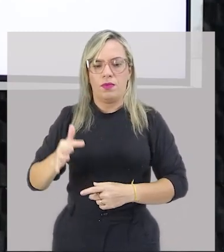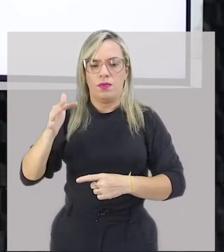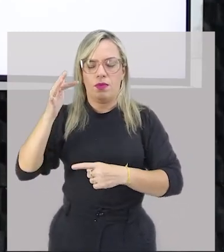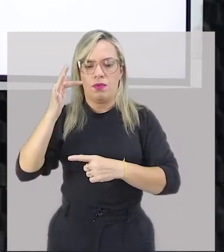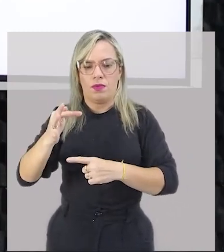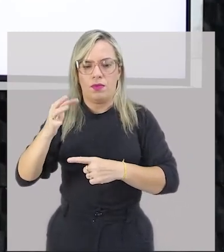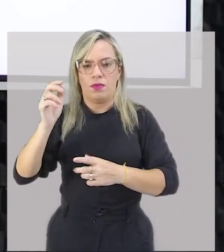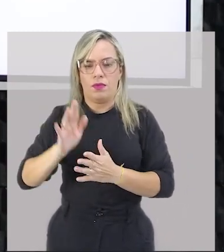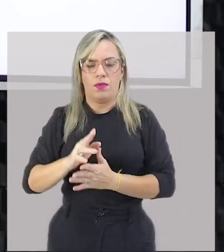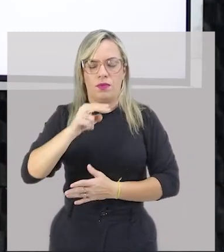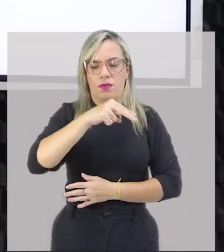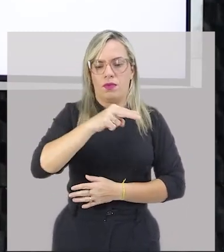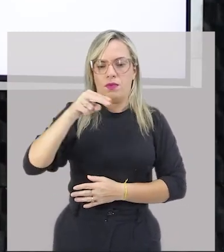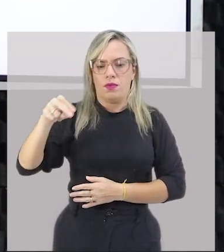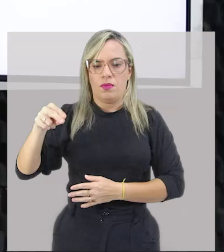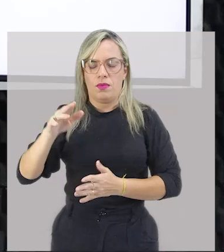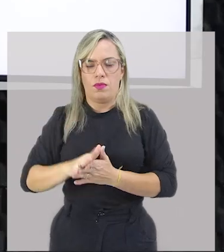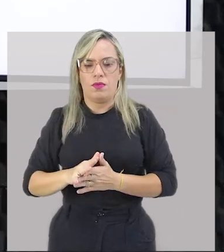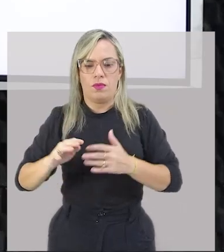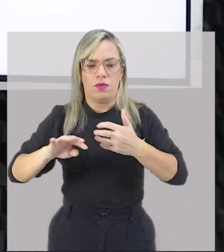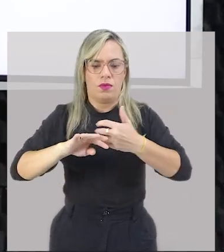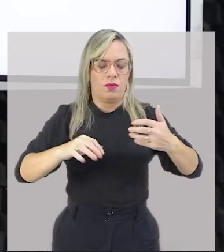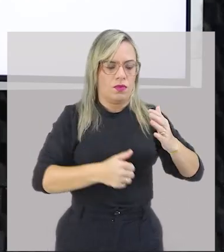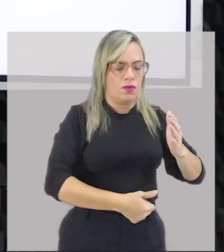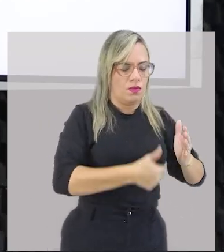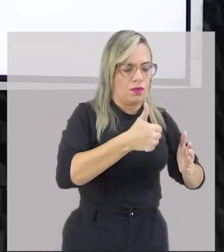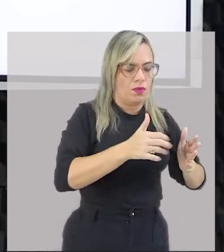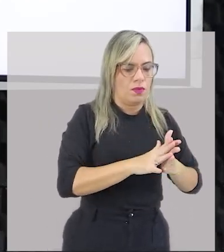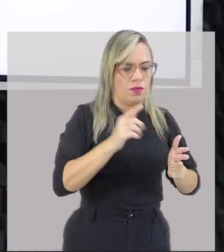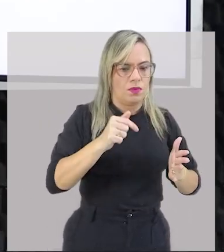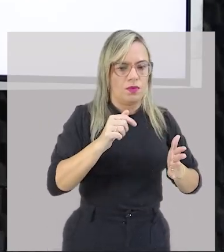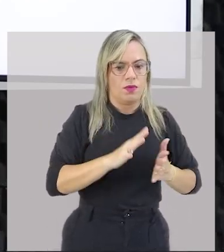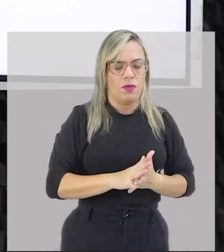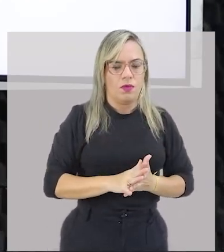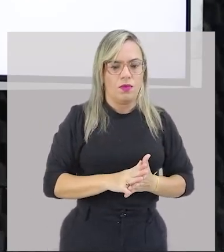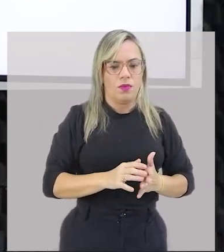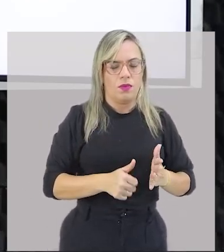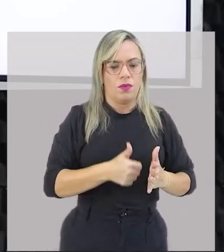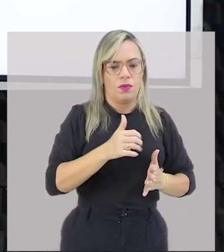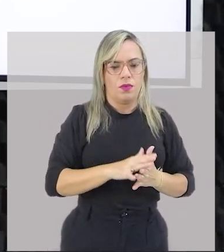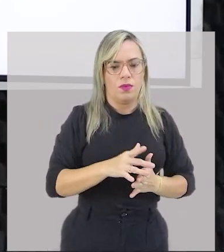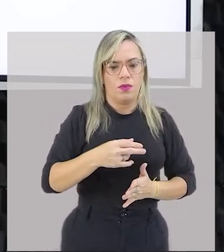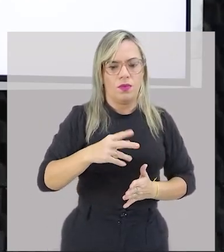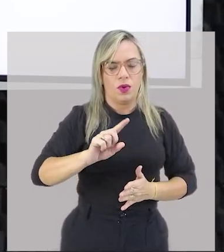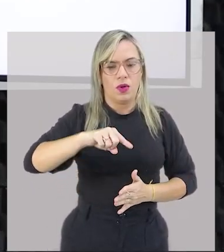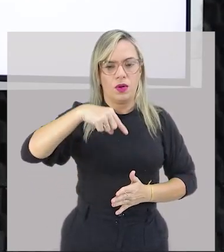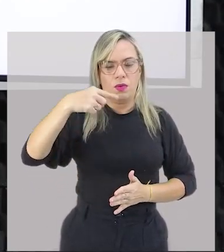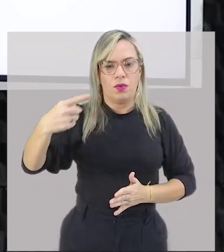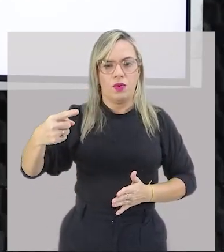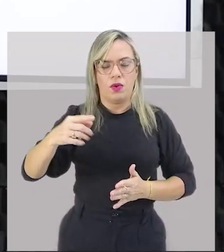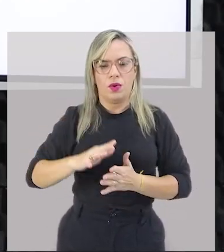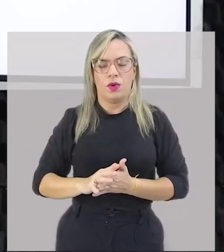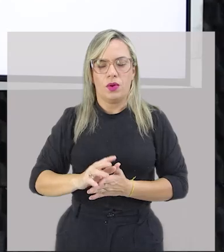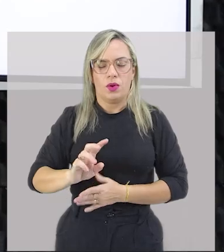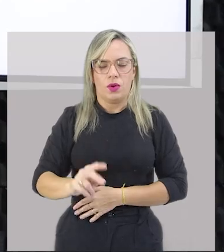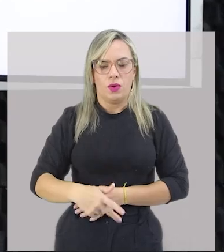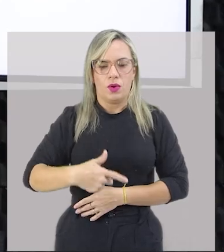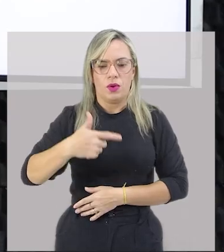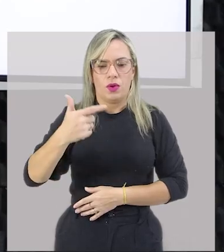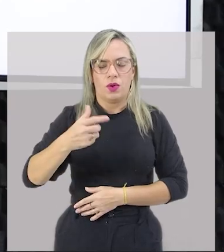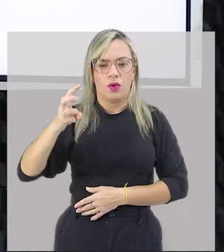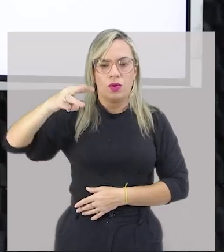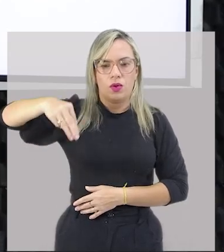aqui no numerador, em membros diferentes, ó. Aqui é o primeiro membro, né? Depois do igual é o que a gente chama de segundo membro, ó. Aqui está em cima